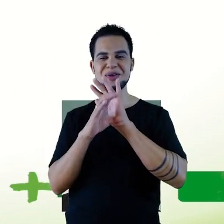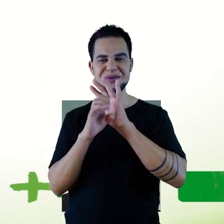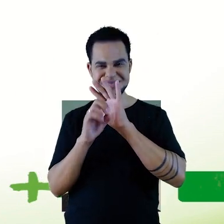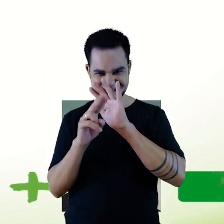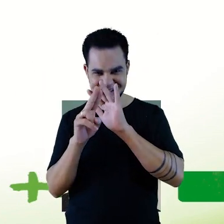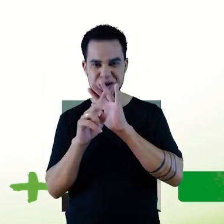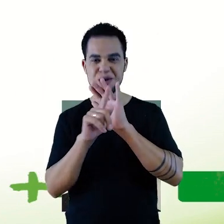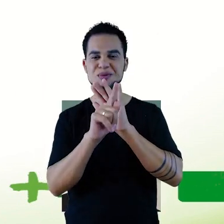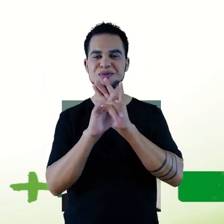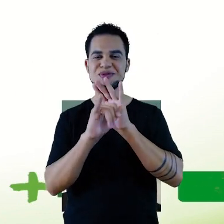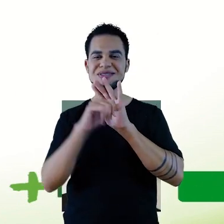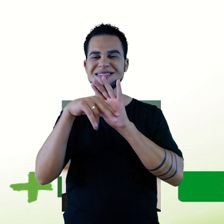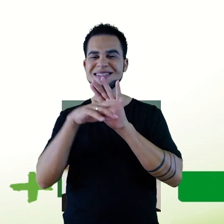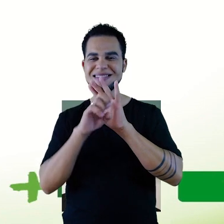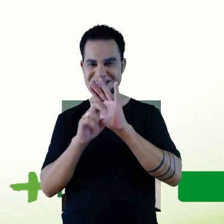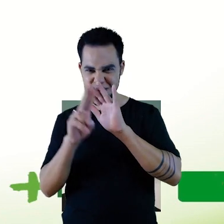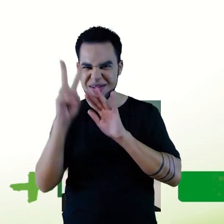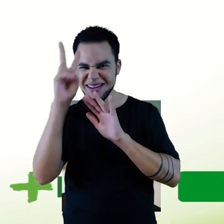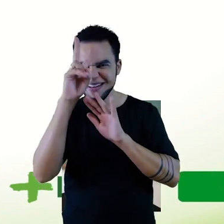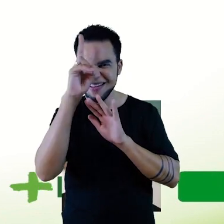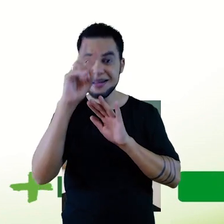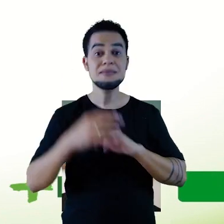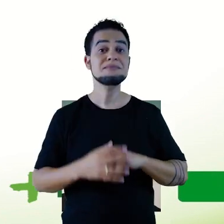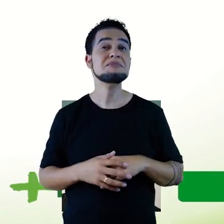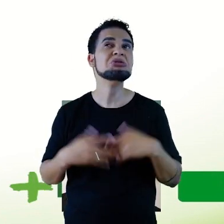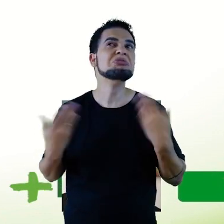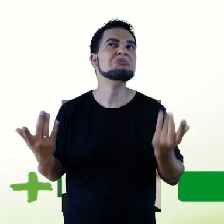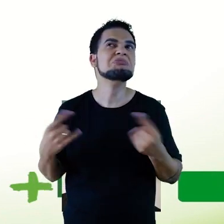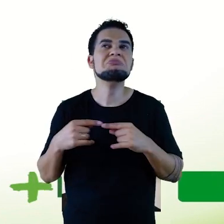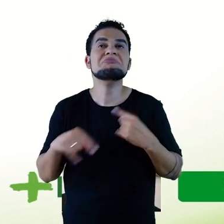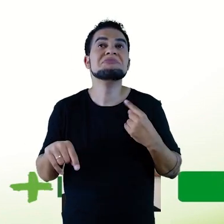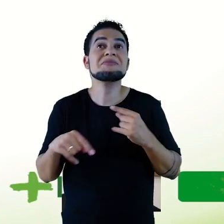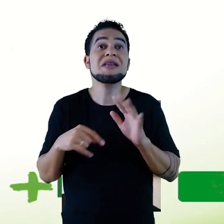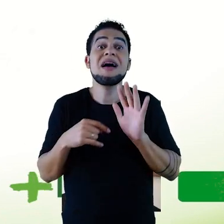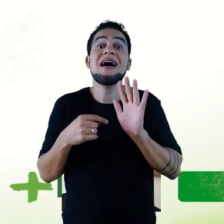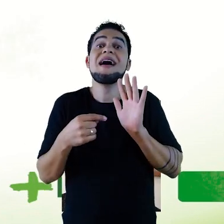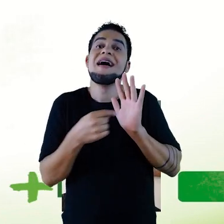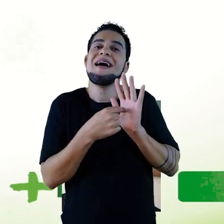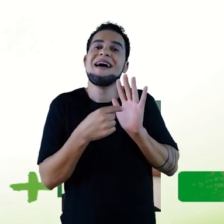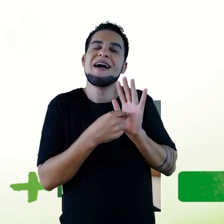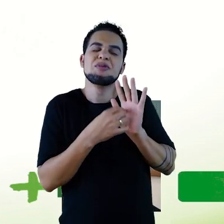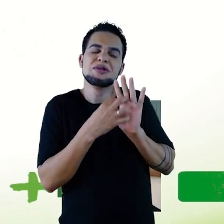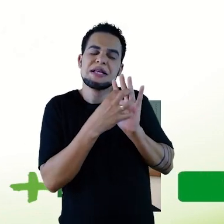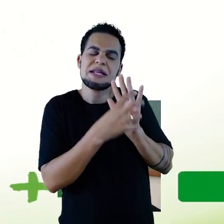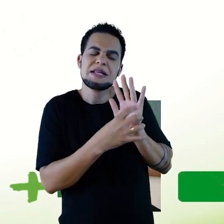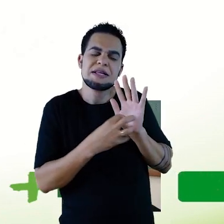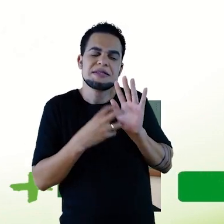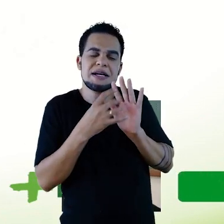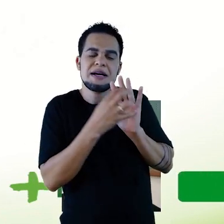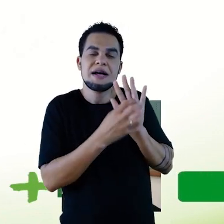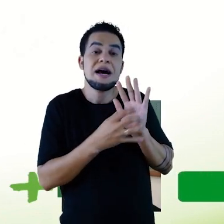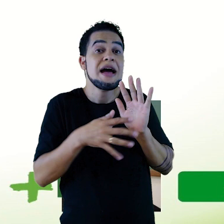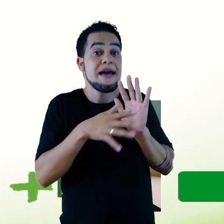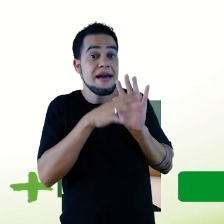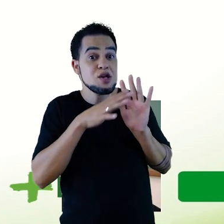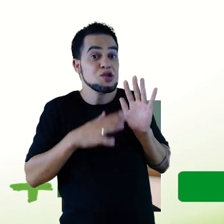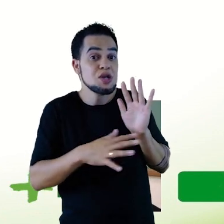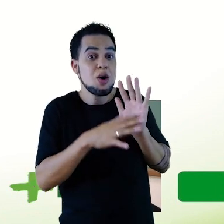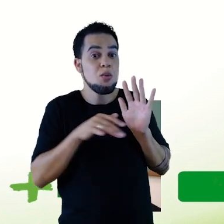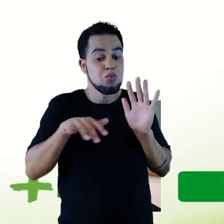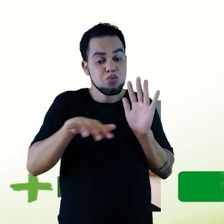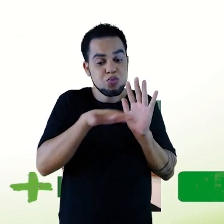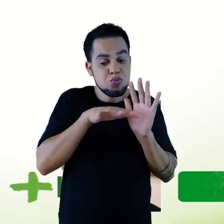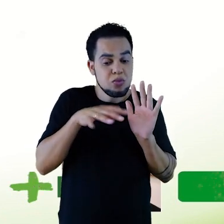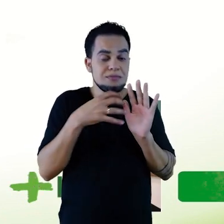disso? Aí você vai falar, mas o que tem a ver com meiose? É porque na região do gineceu e do androceu, esta